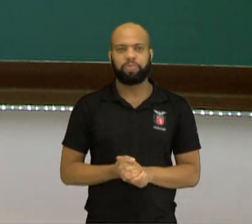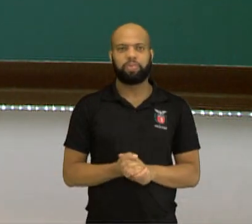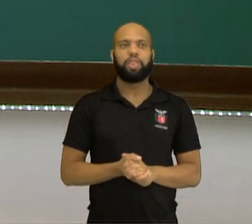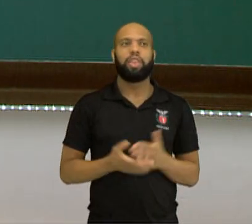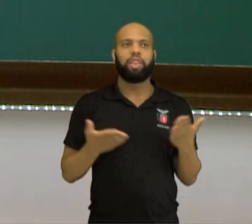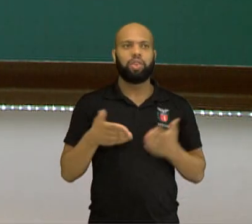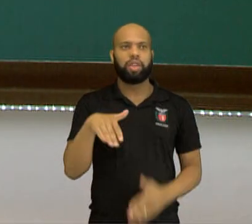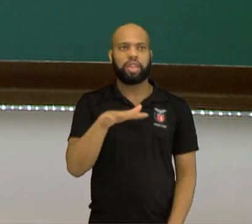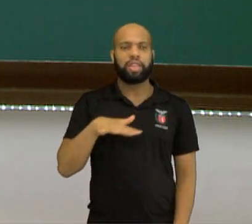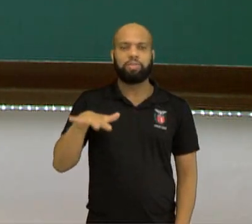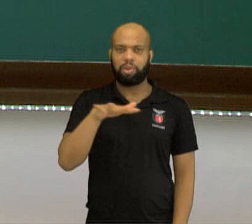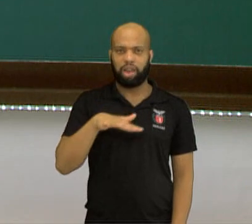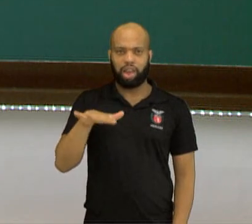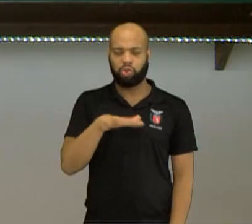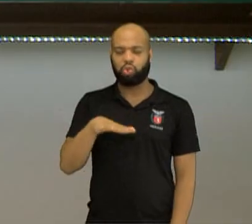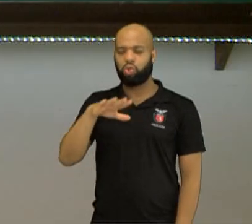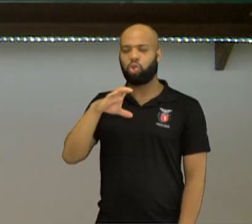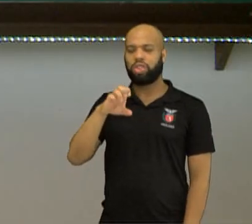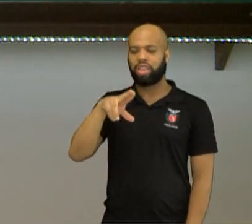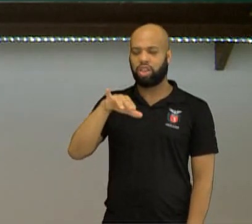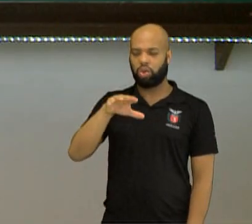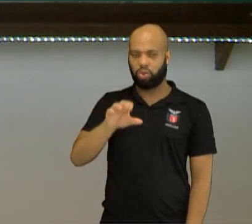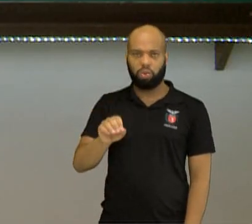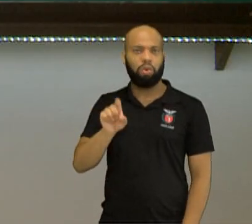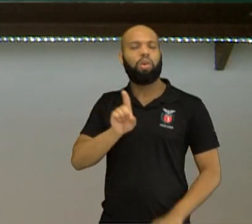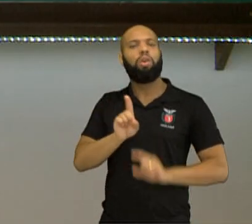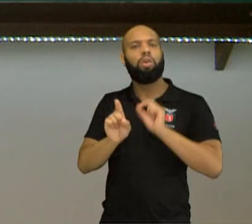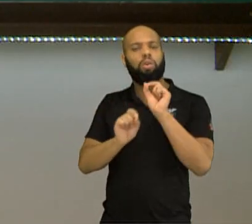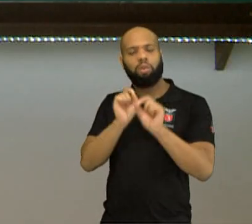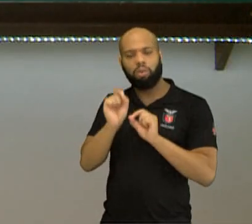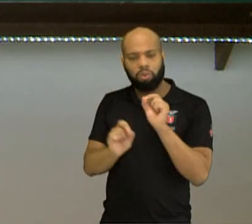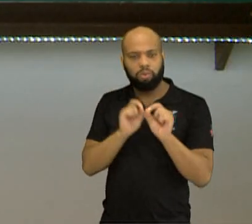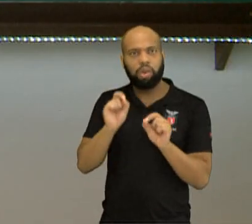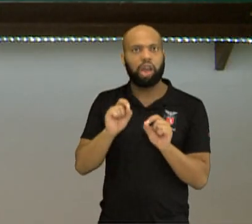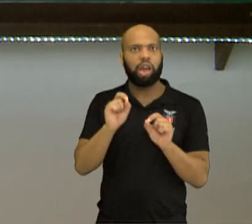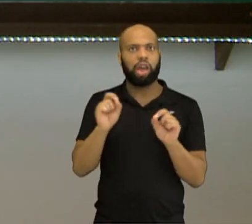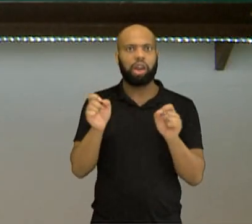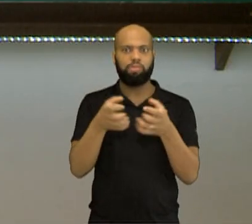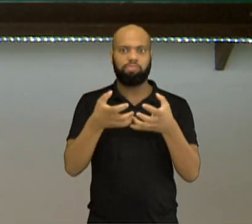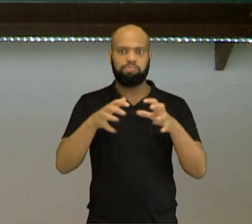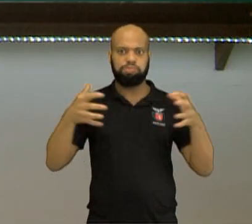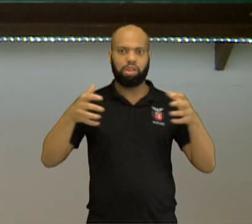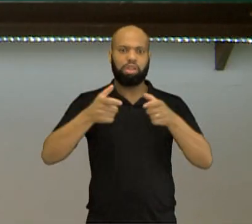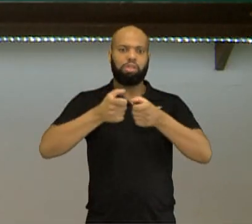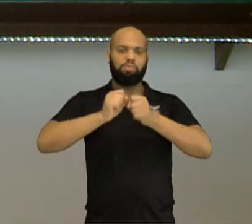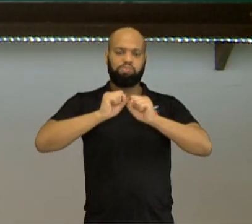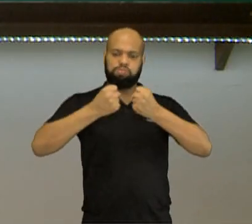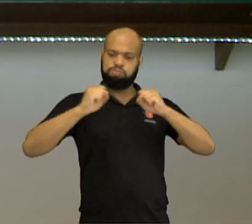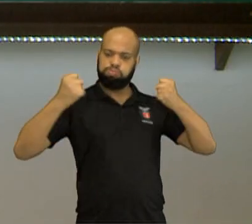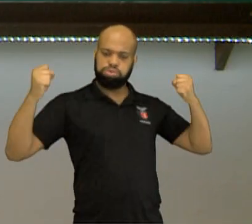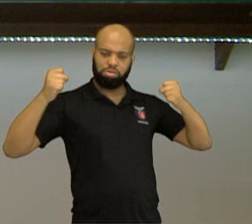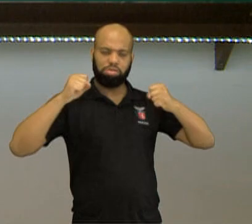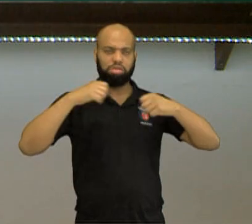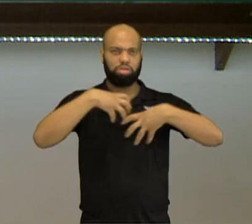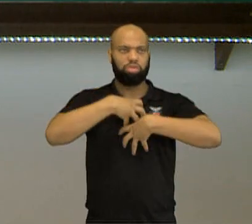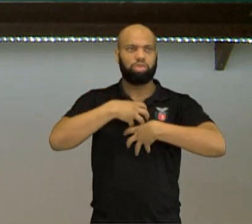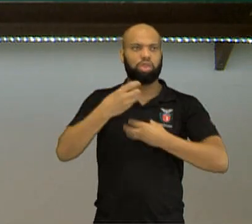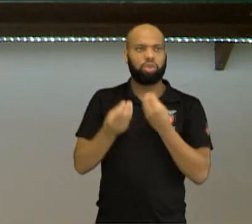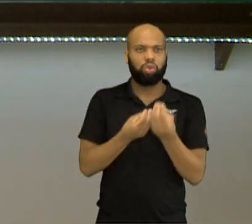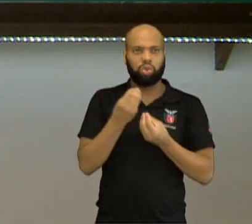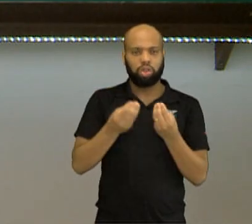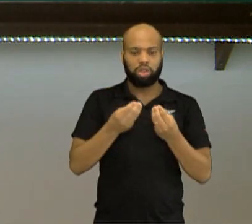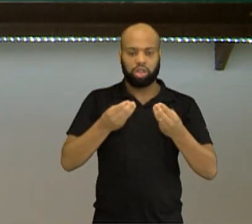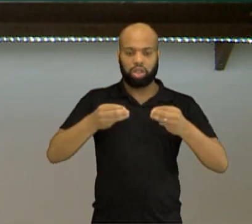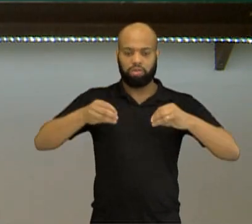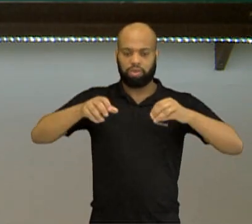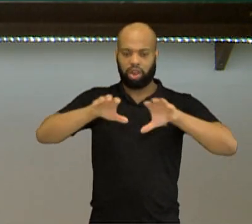O espaço cênico, então, né, ele era grandioso. O formato era de